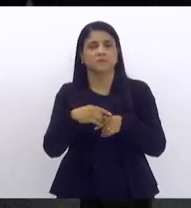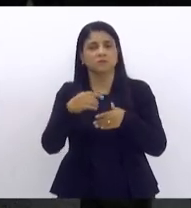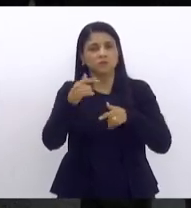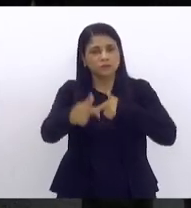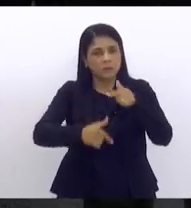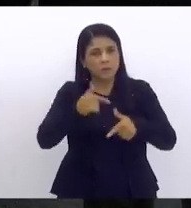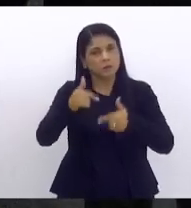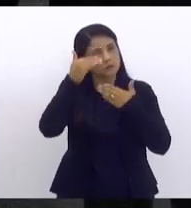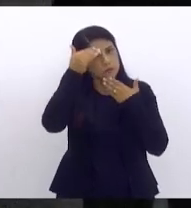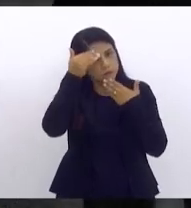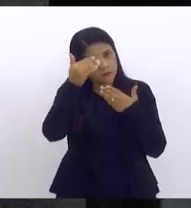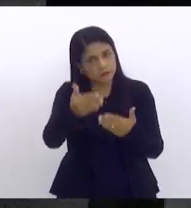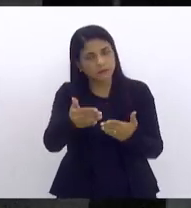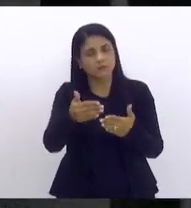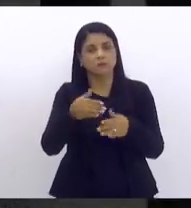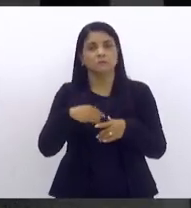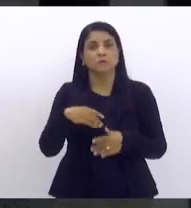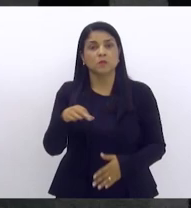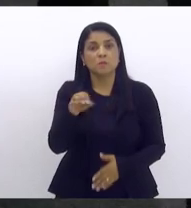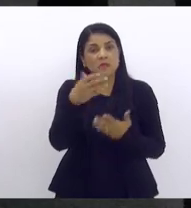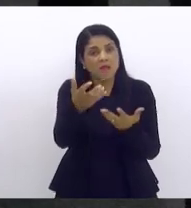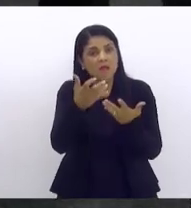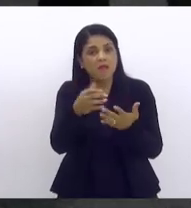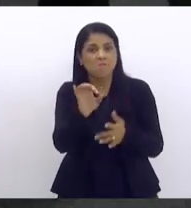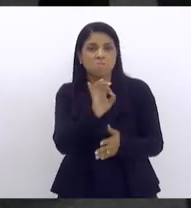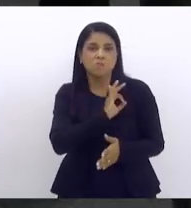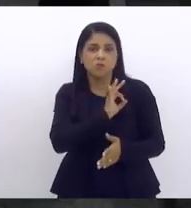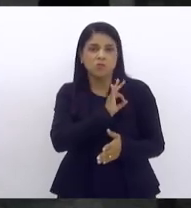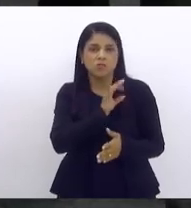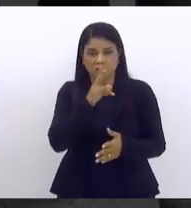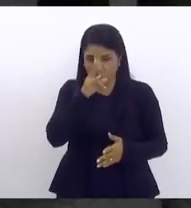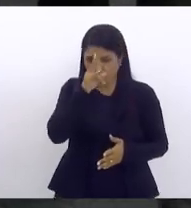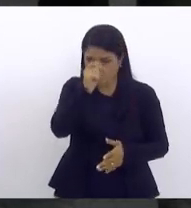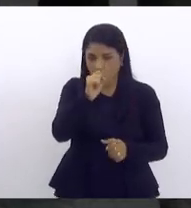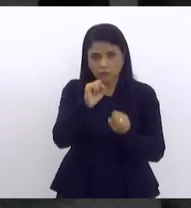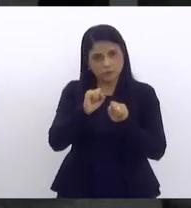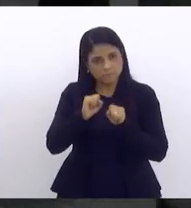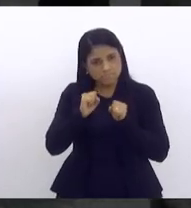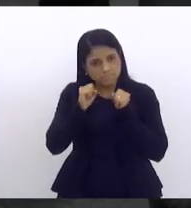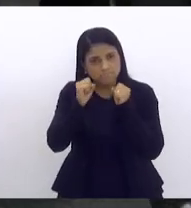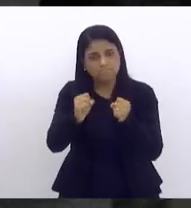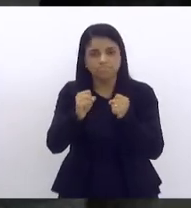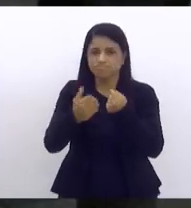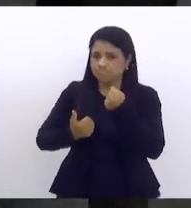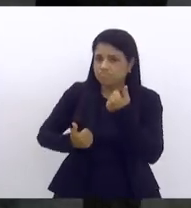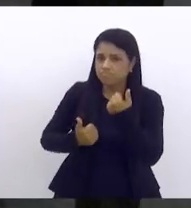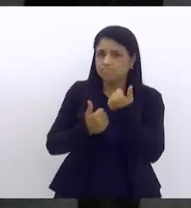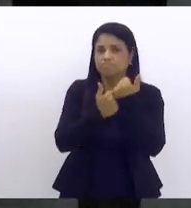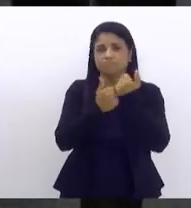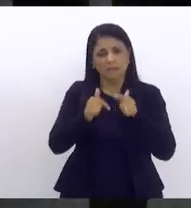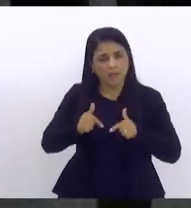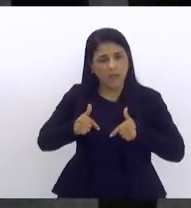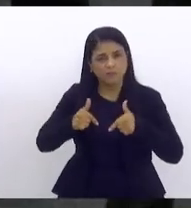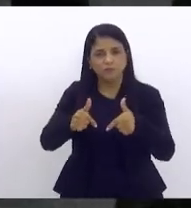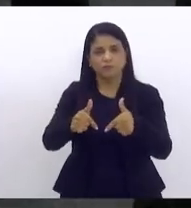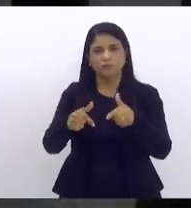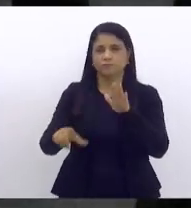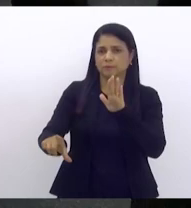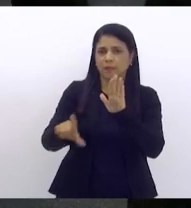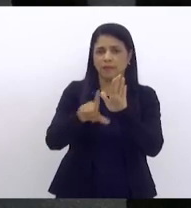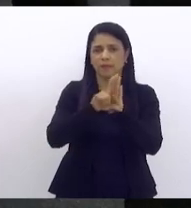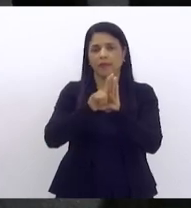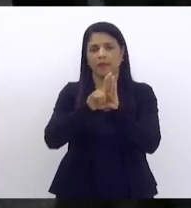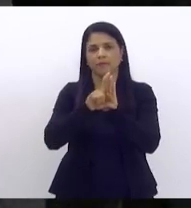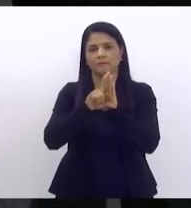agradecem por uma polícia cada vez mais forte, cada vez mais agindo dentro da